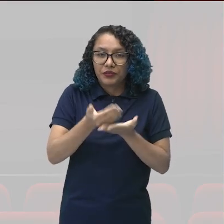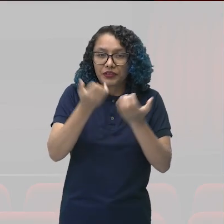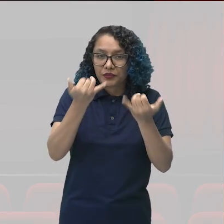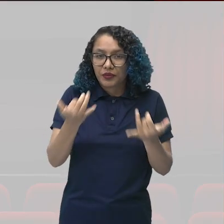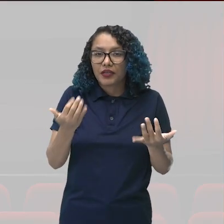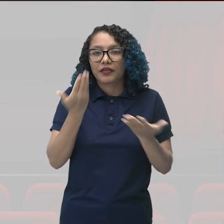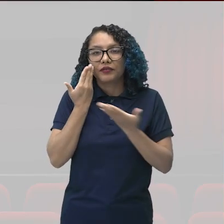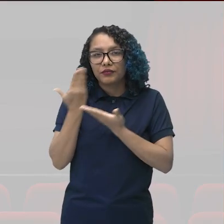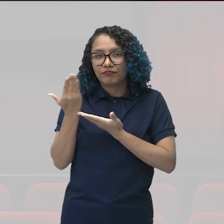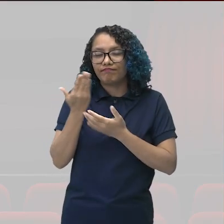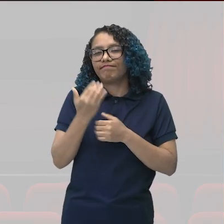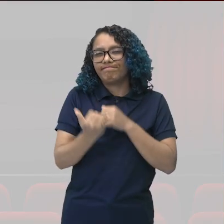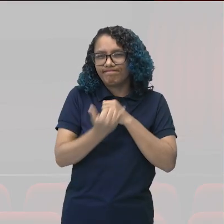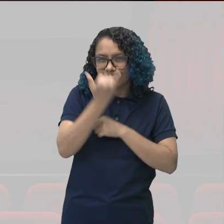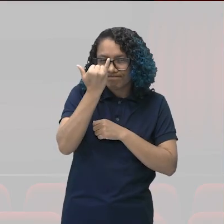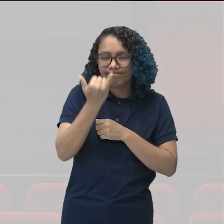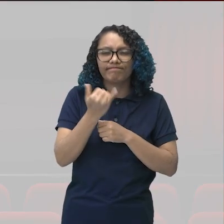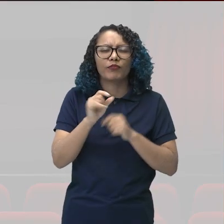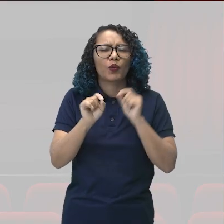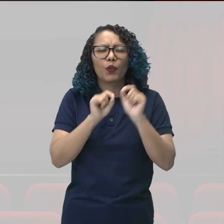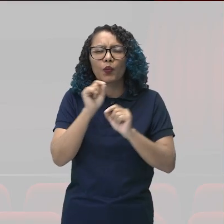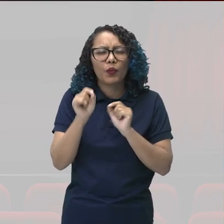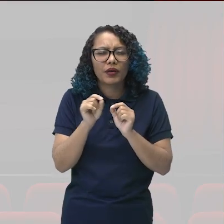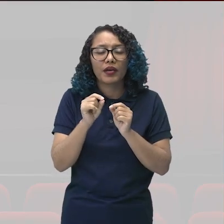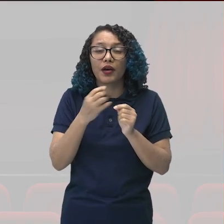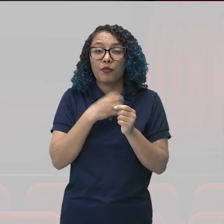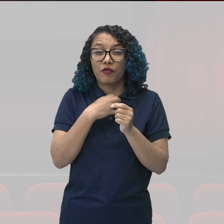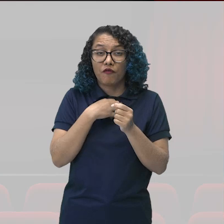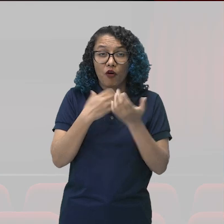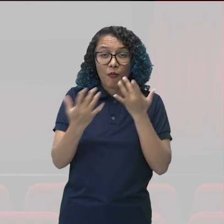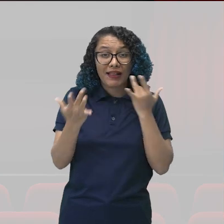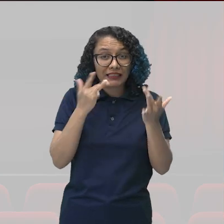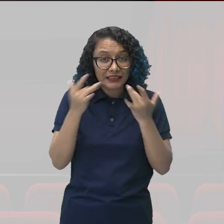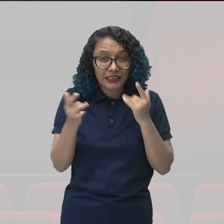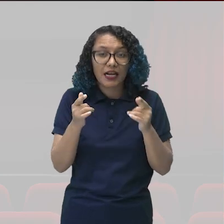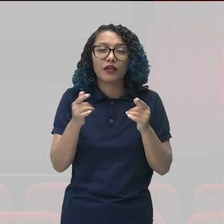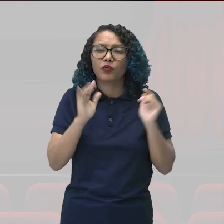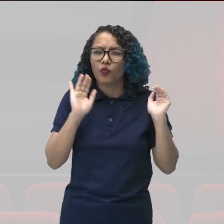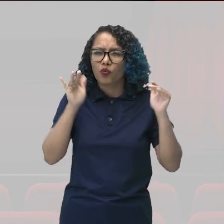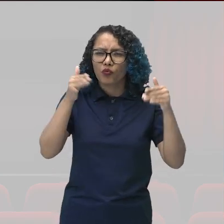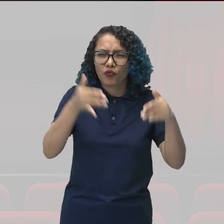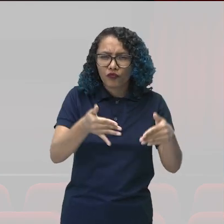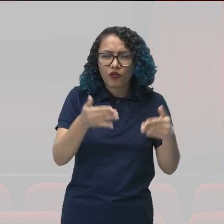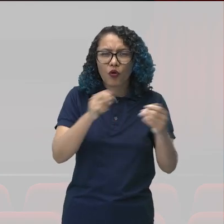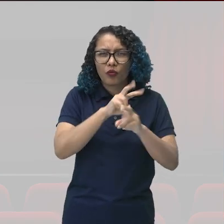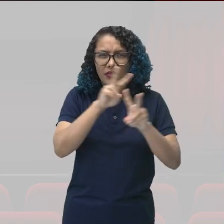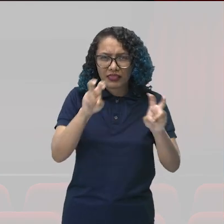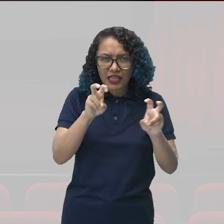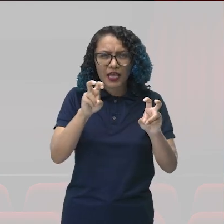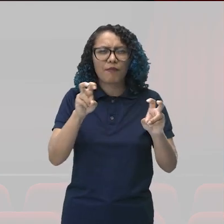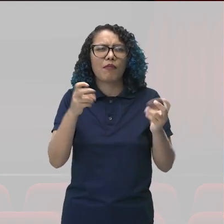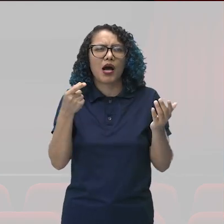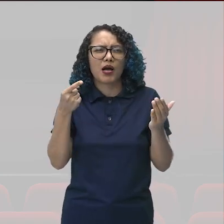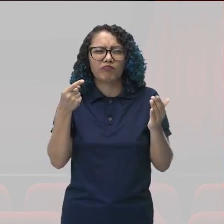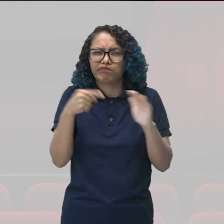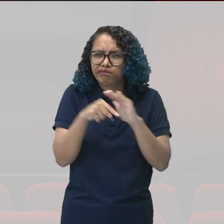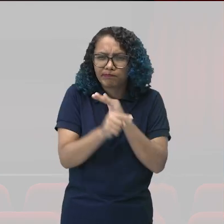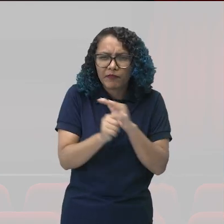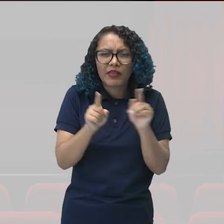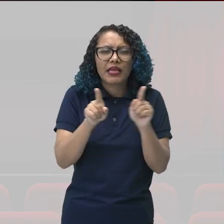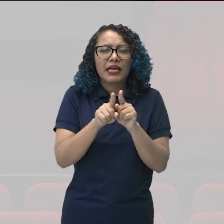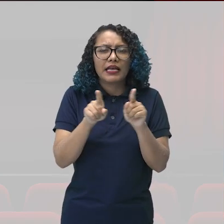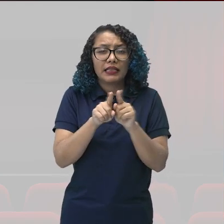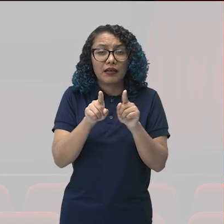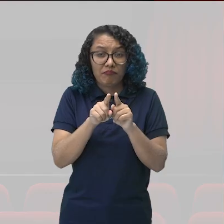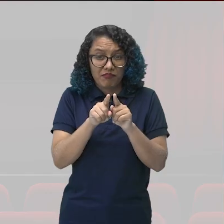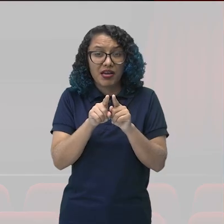a tragédia. A tragédia é uma forma teatral que concentra em temas profundos e